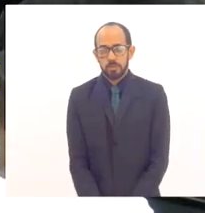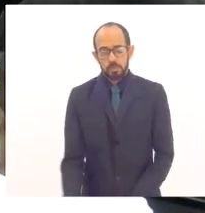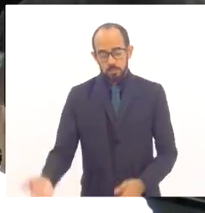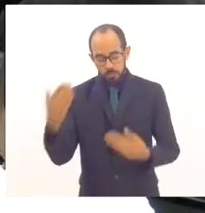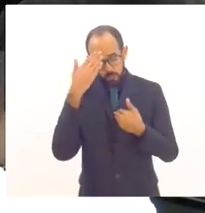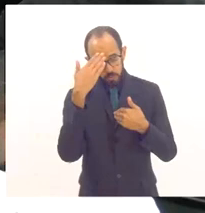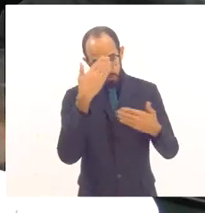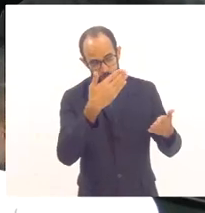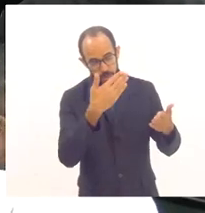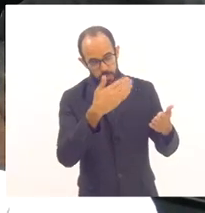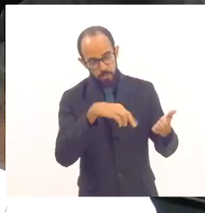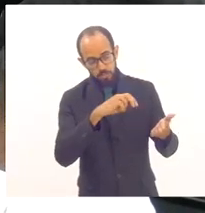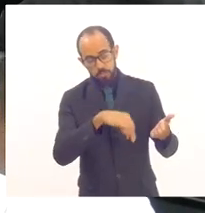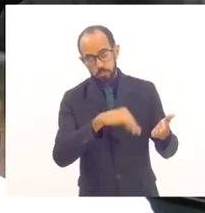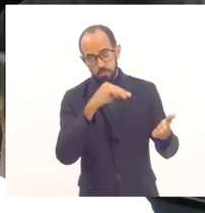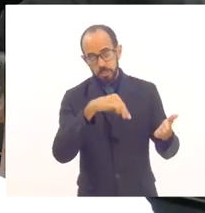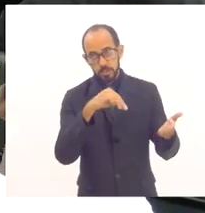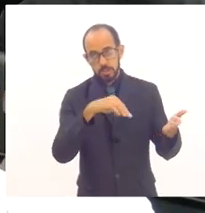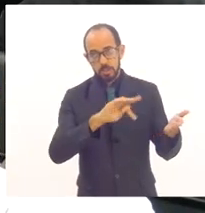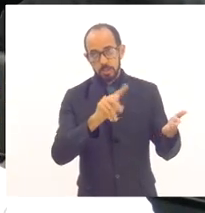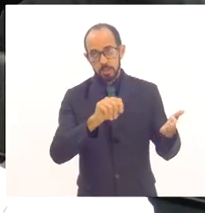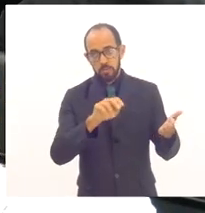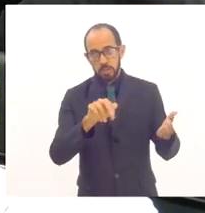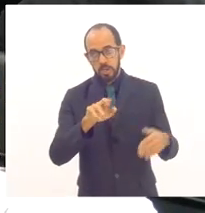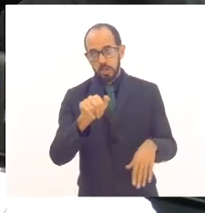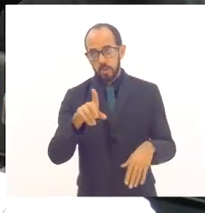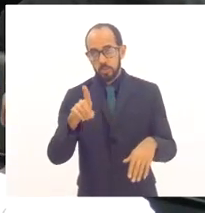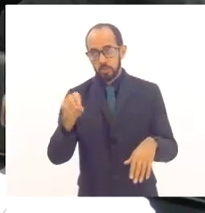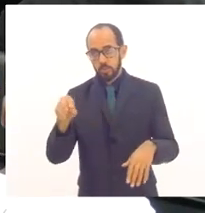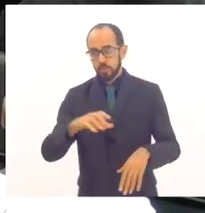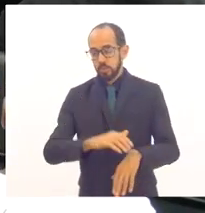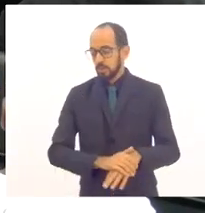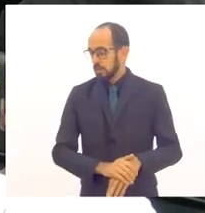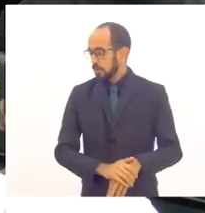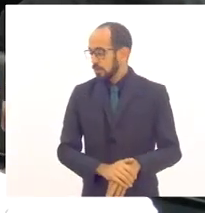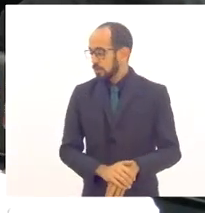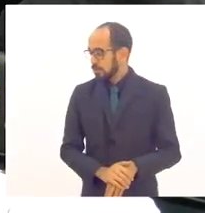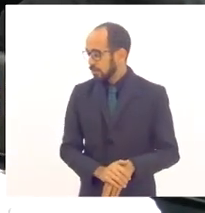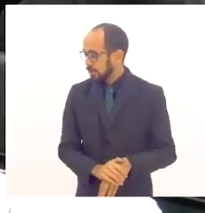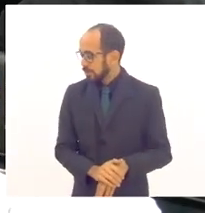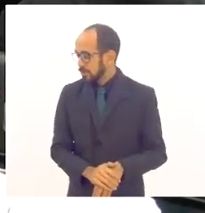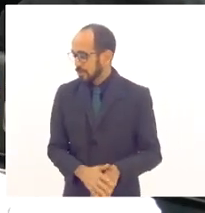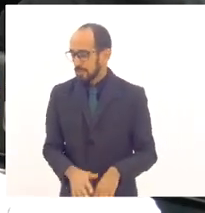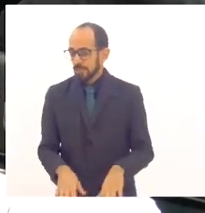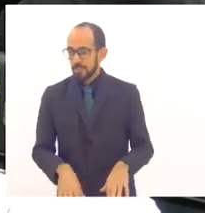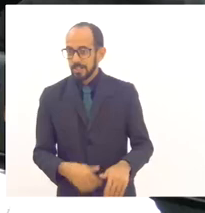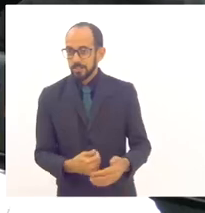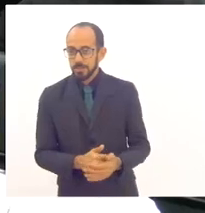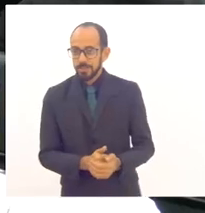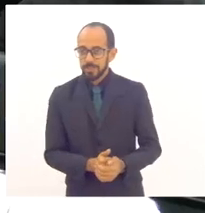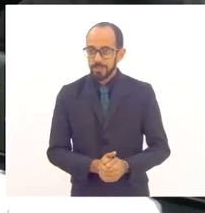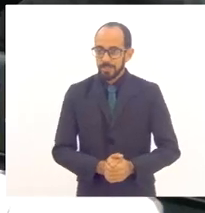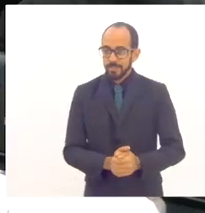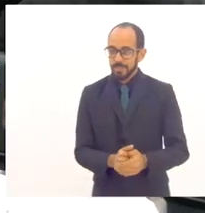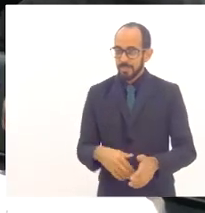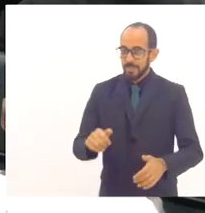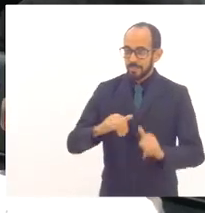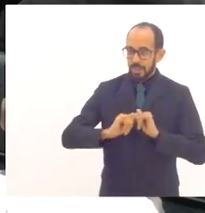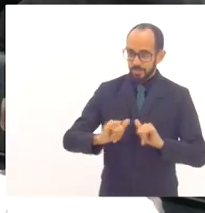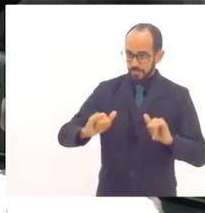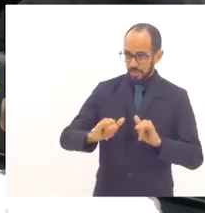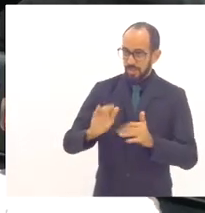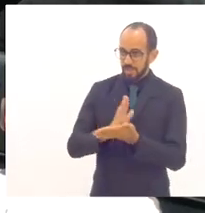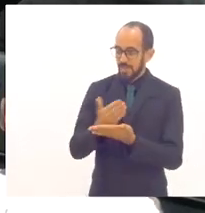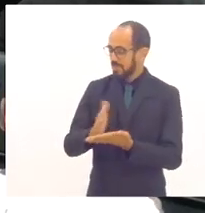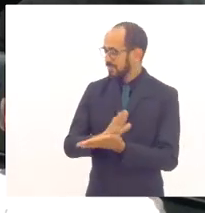Obrigado, mestre Everaldo Lima, presidente da Federação Fluminense de Capoeira. Vou anunciar aqui algumas